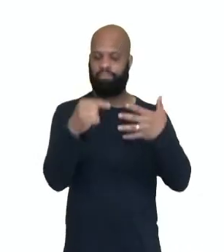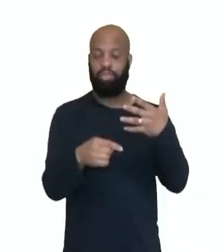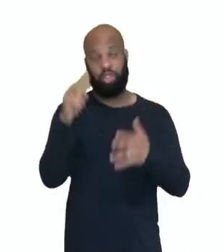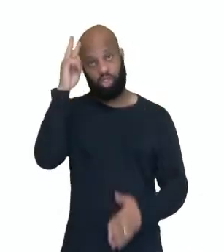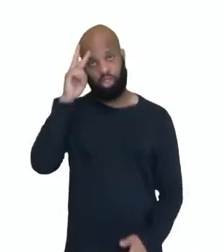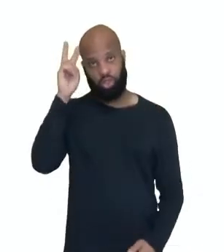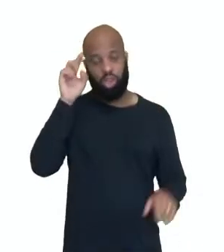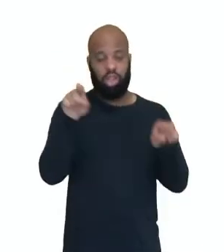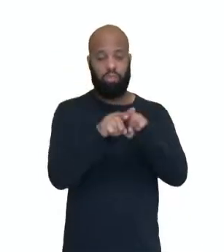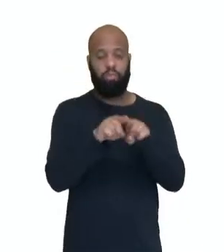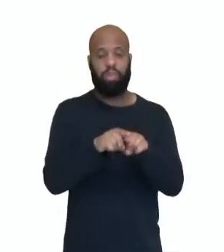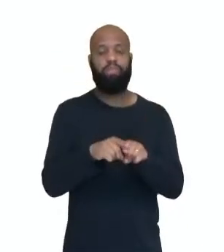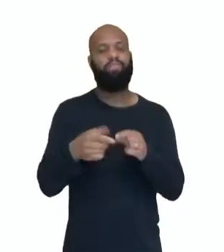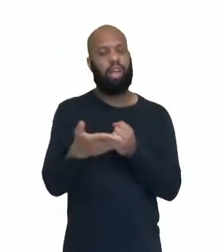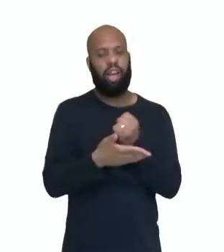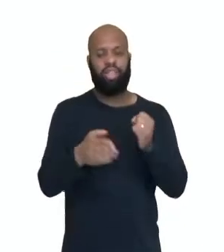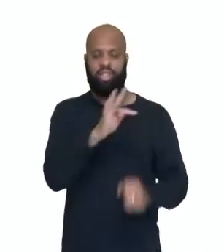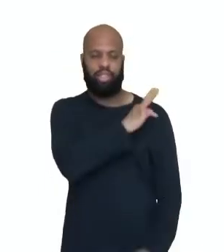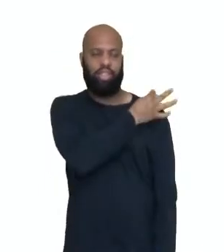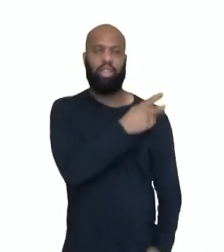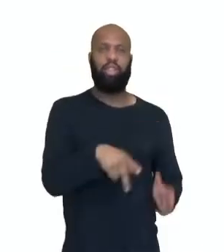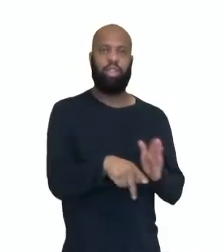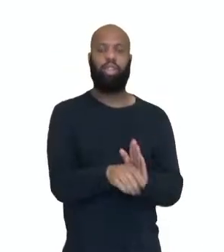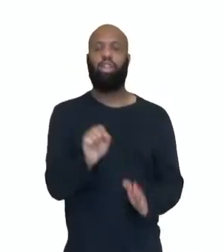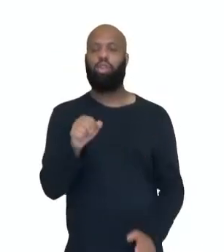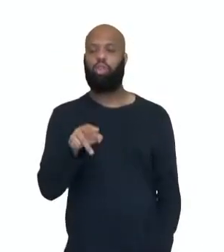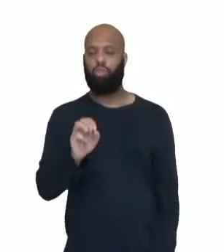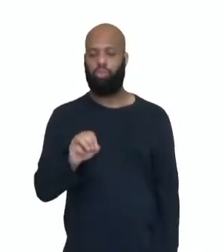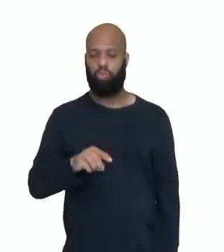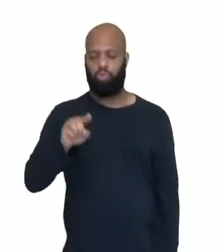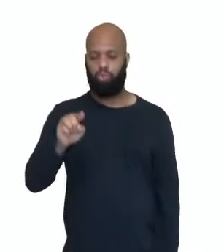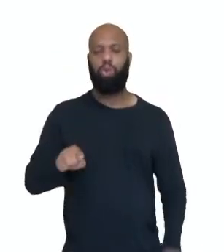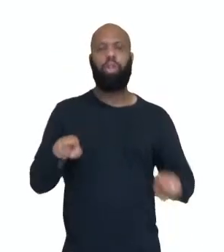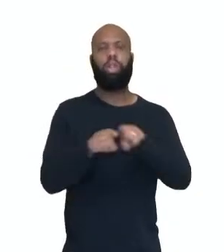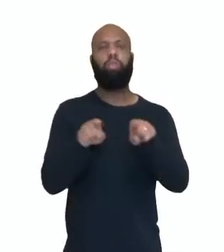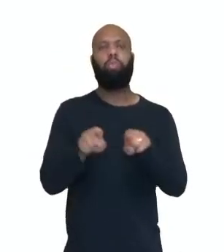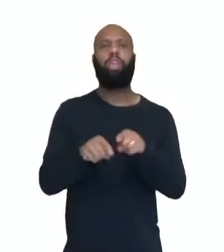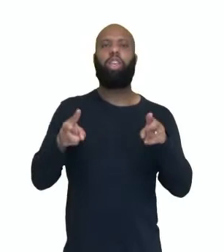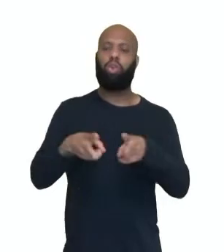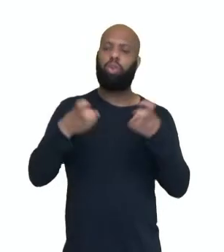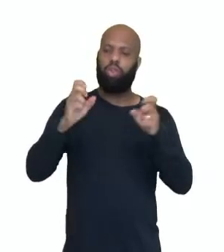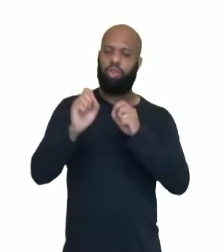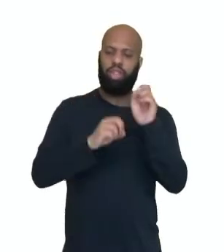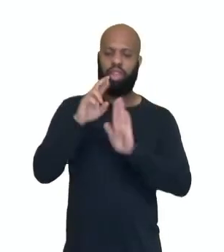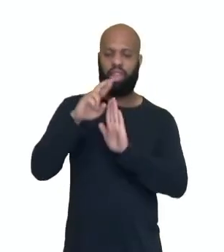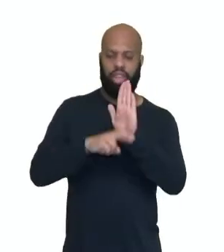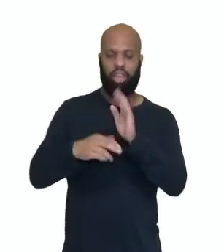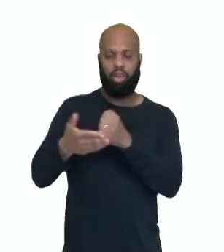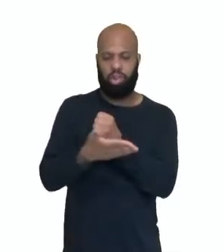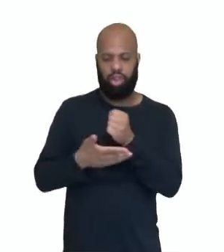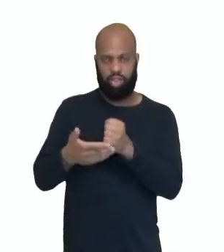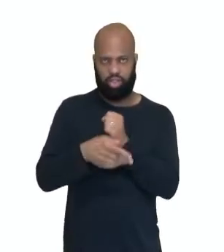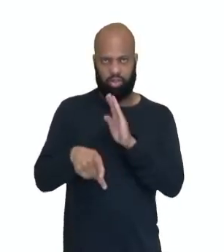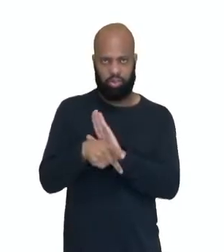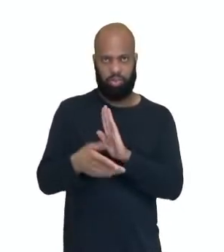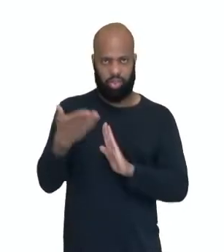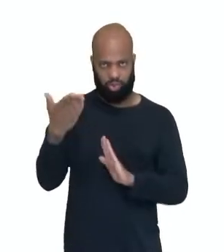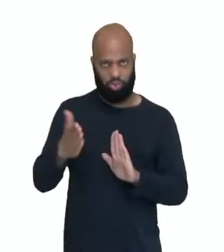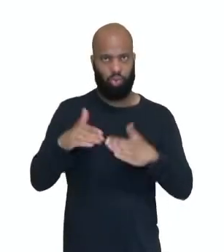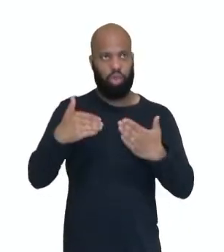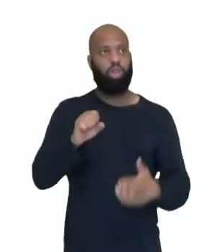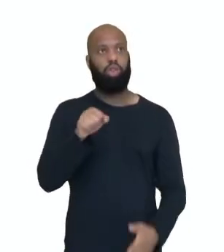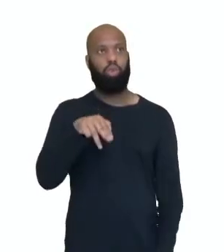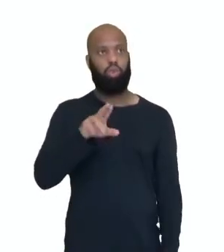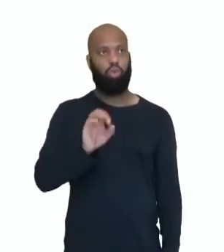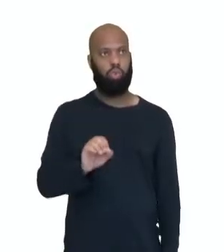principais fundamentos técnicos do sumô e reconhecer as regras básicas dessa modalidade. O sumô,